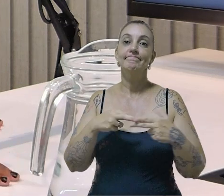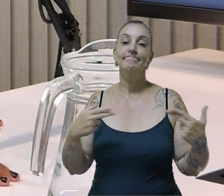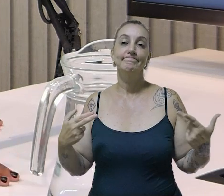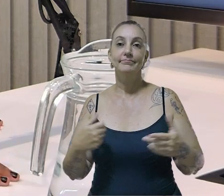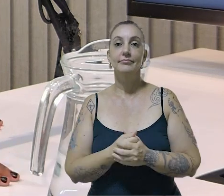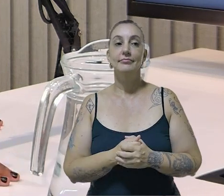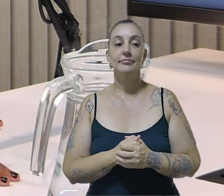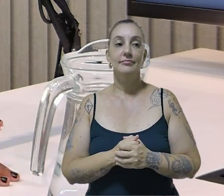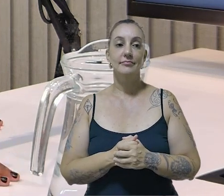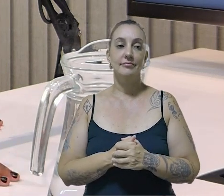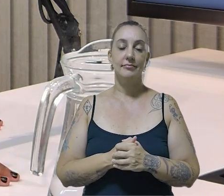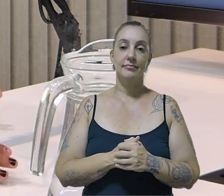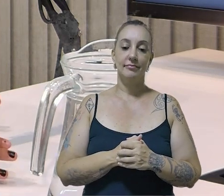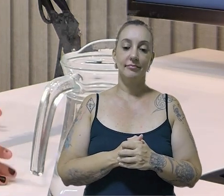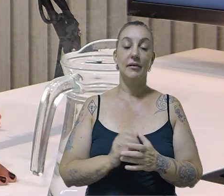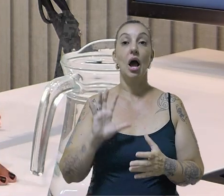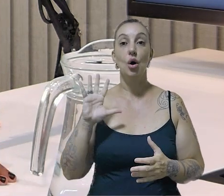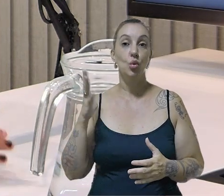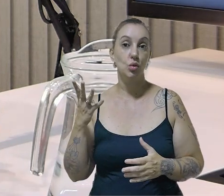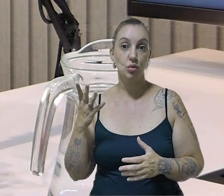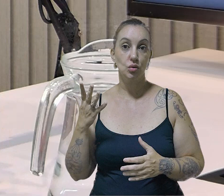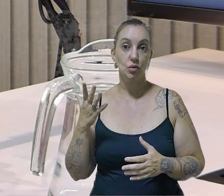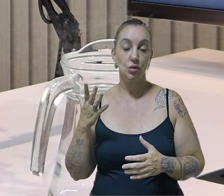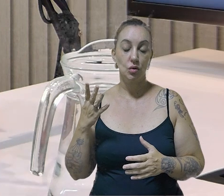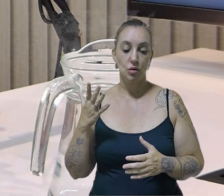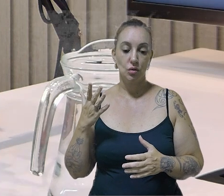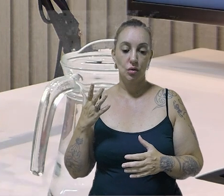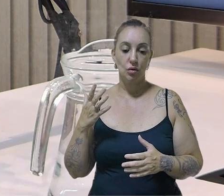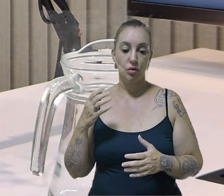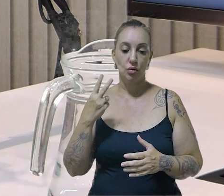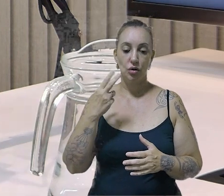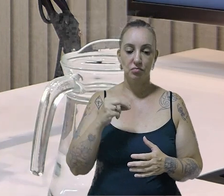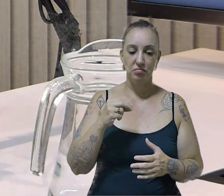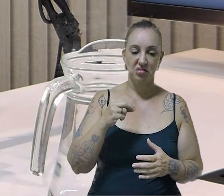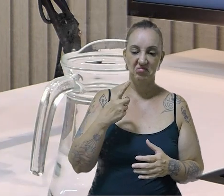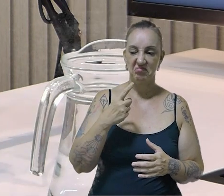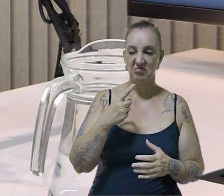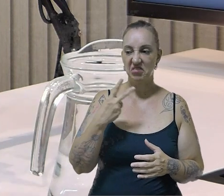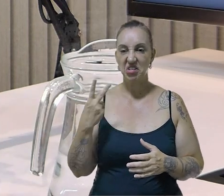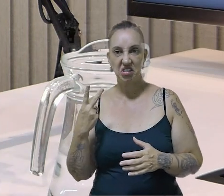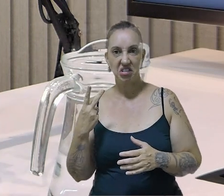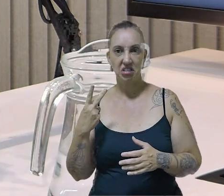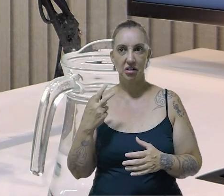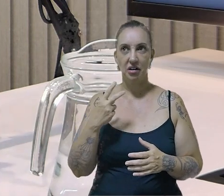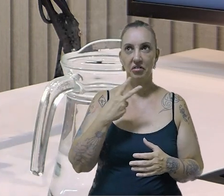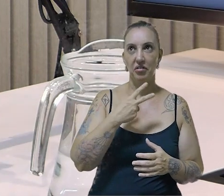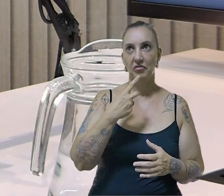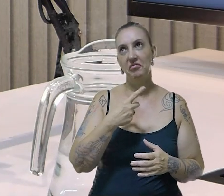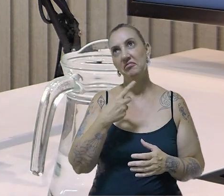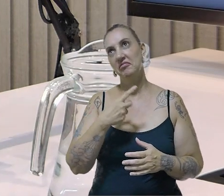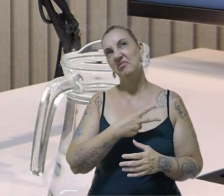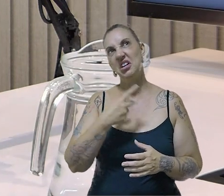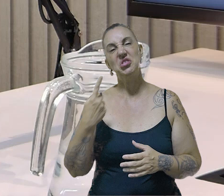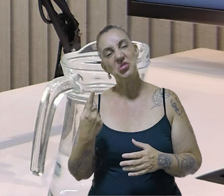eu eh que aconteceu em ali 2020 21 eh que foi um um convite que eu